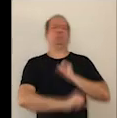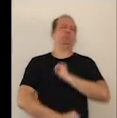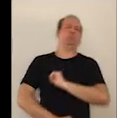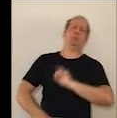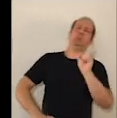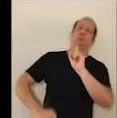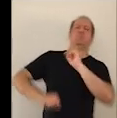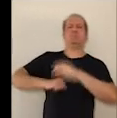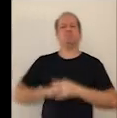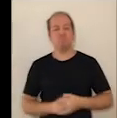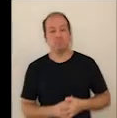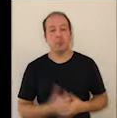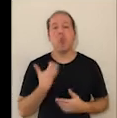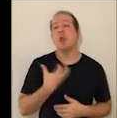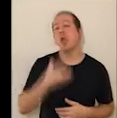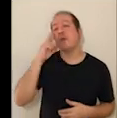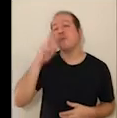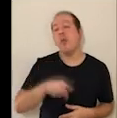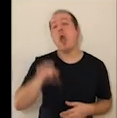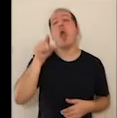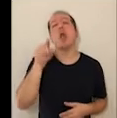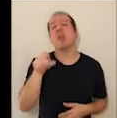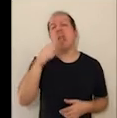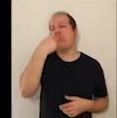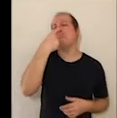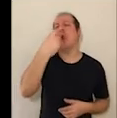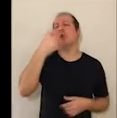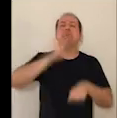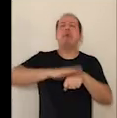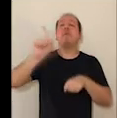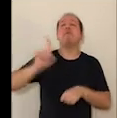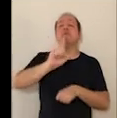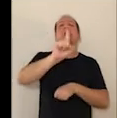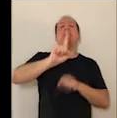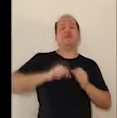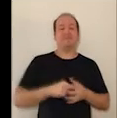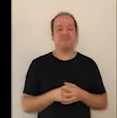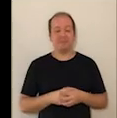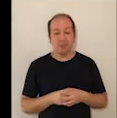Não, meu caro Mosca. Quero ver o que aquela carcaça podre veio fazer aqui.